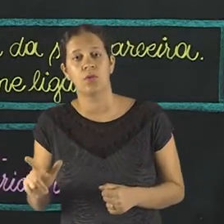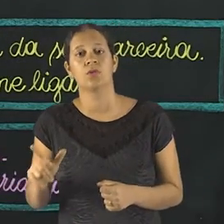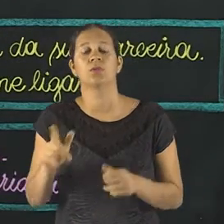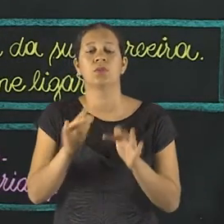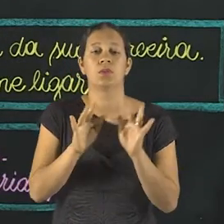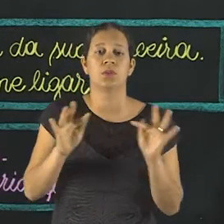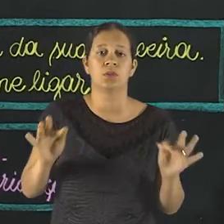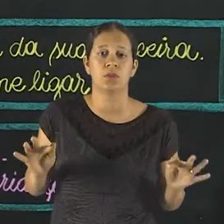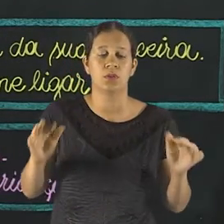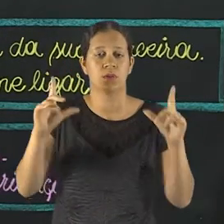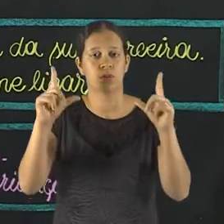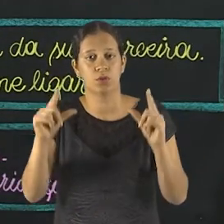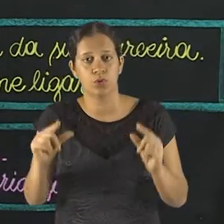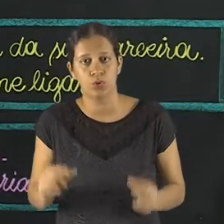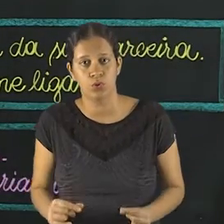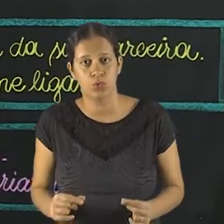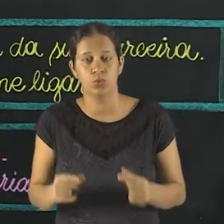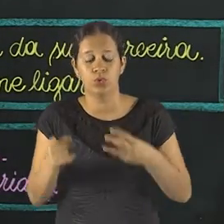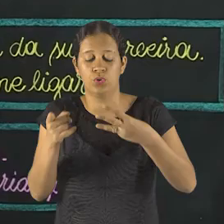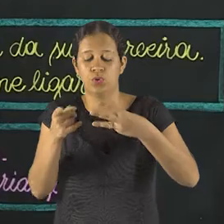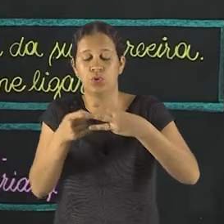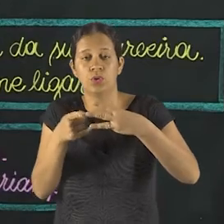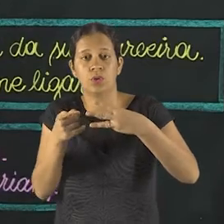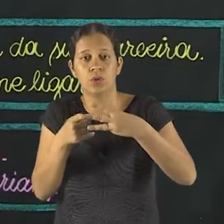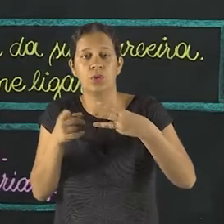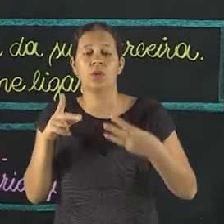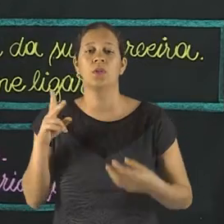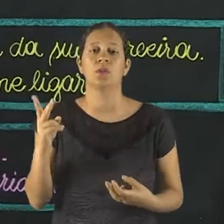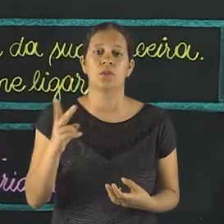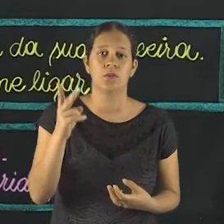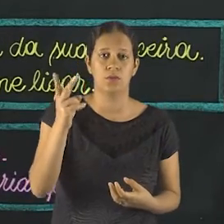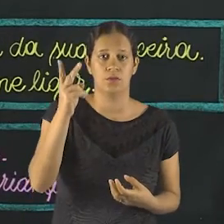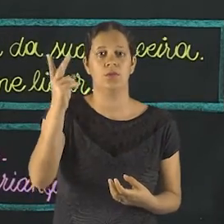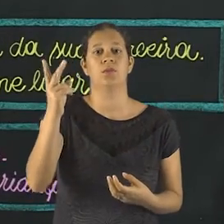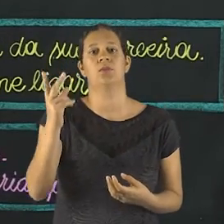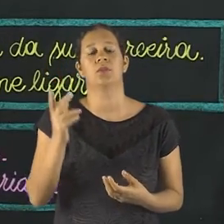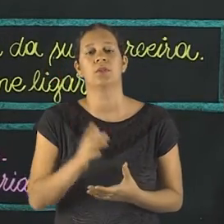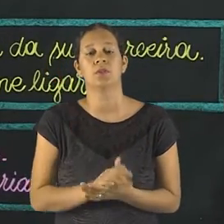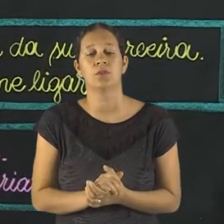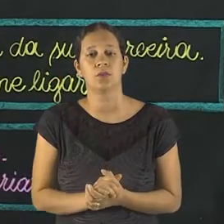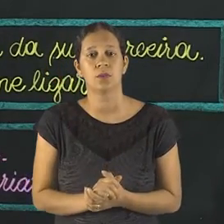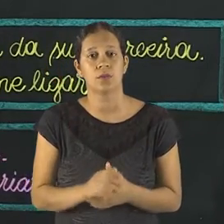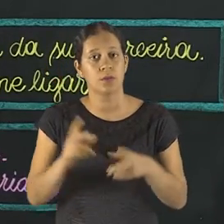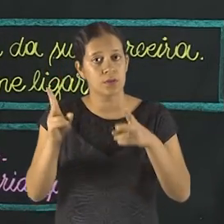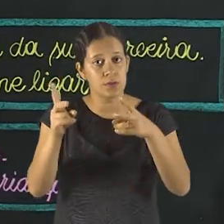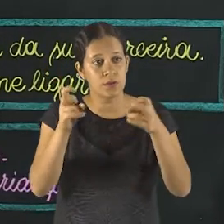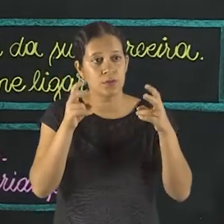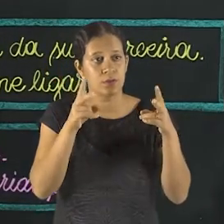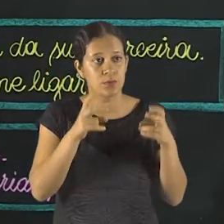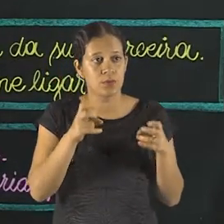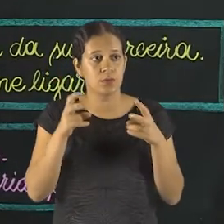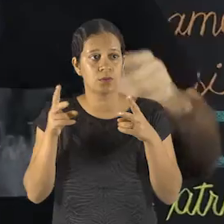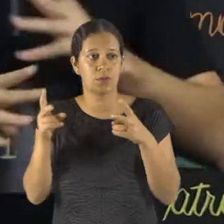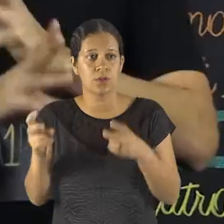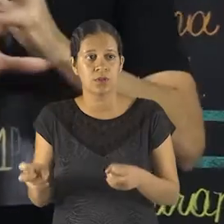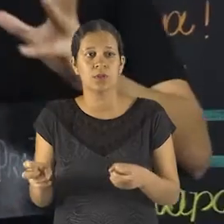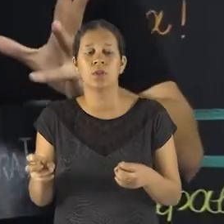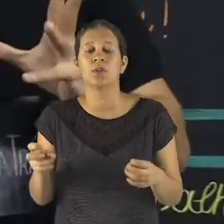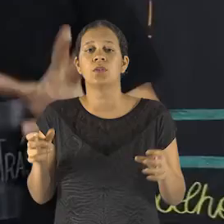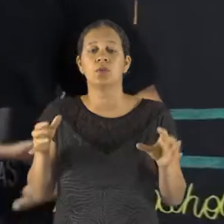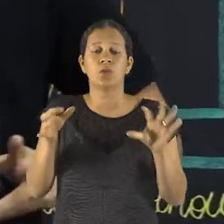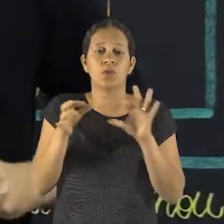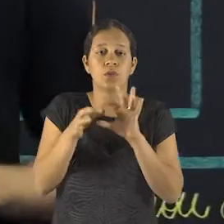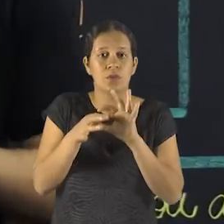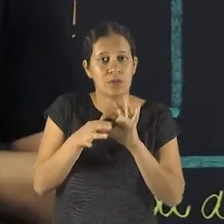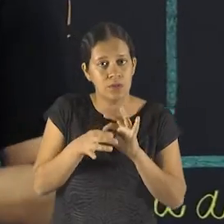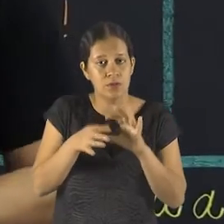oração reduzida de gerúndio, com valor adverbial causal, né? Então perceba que as orações se conectam.